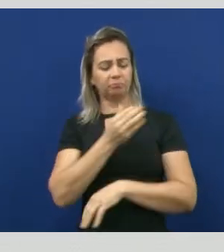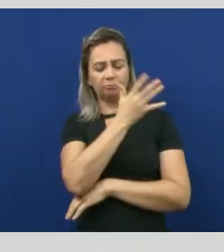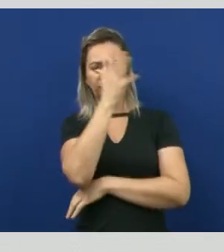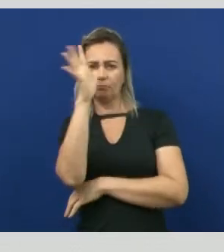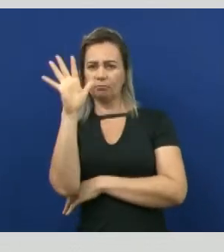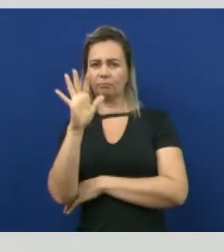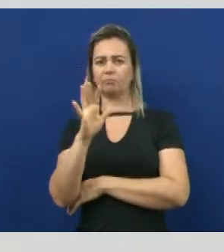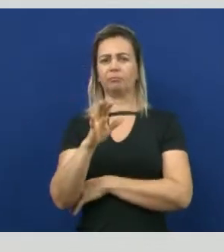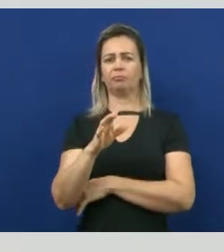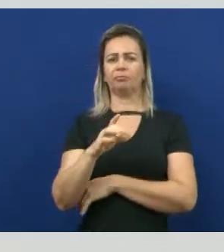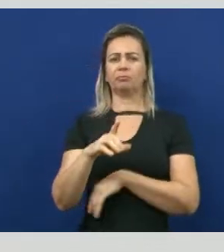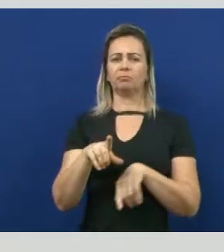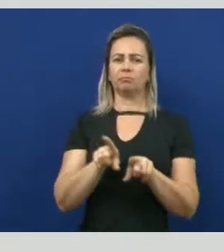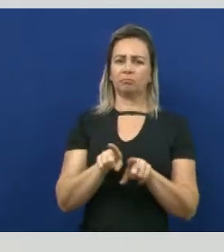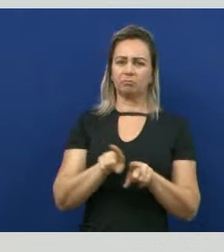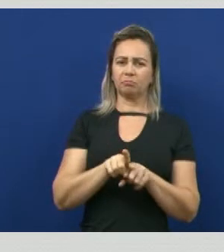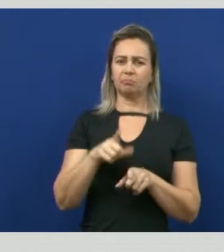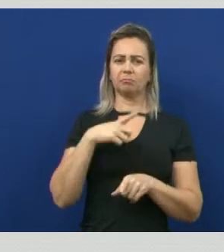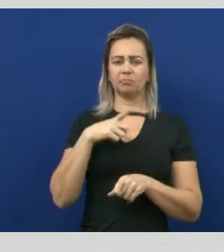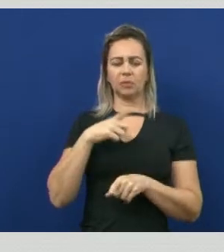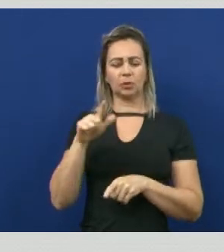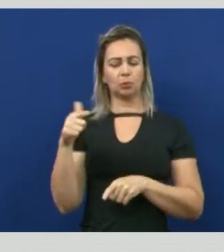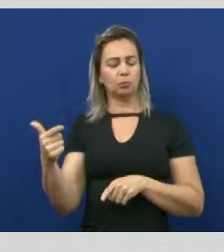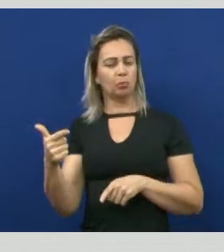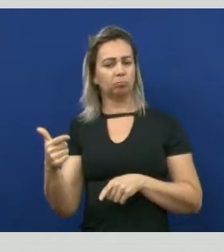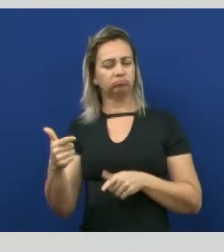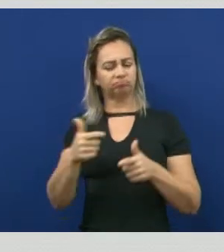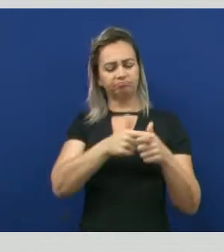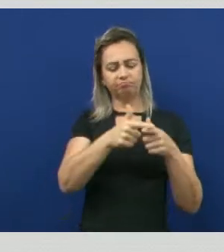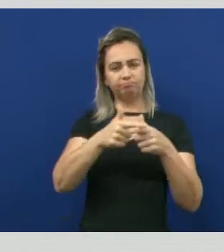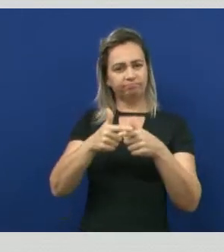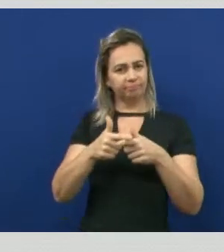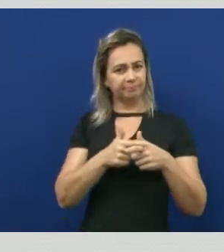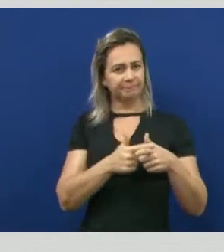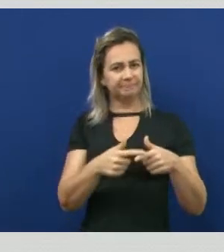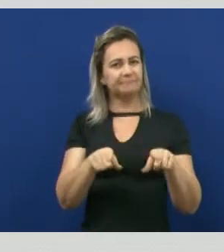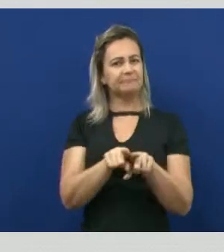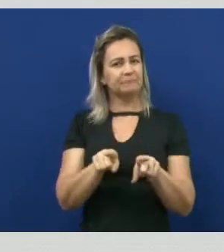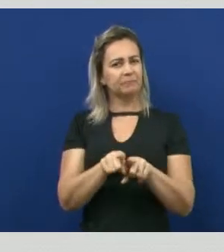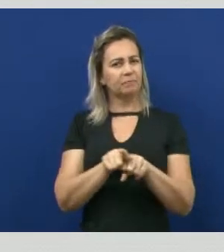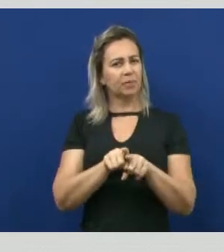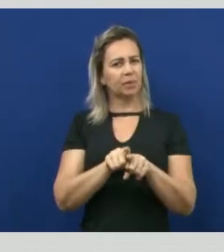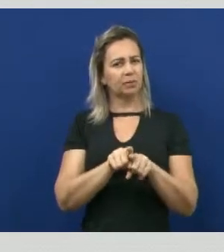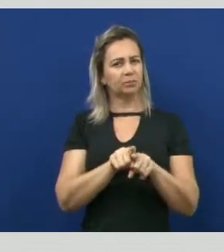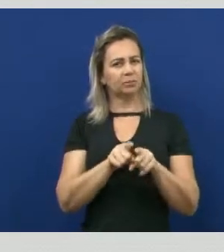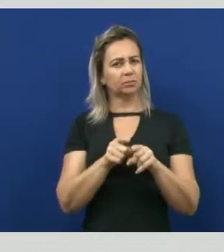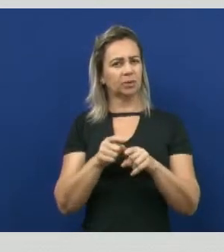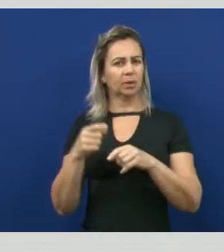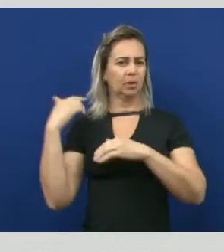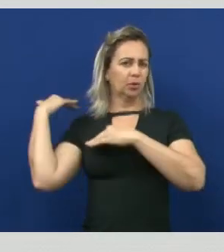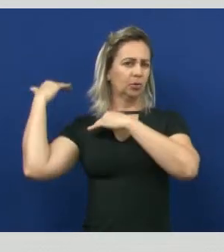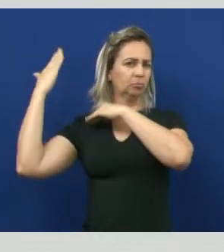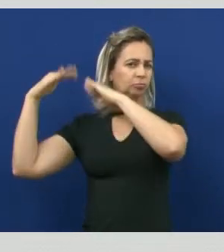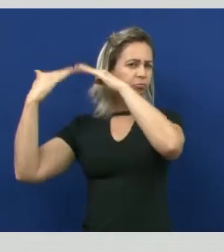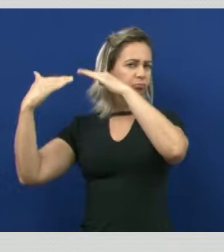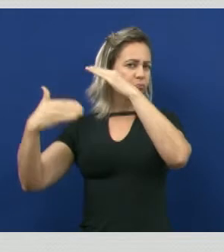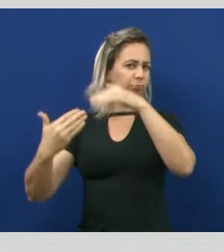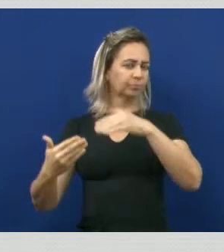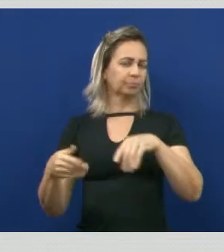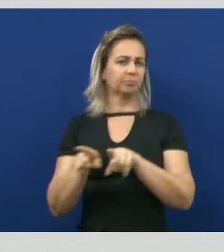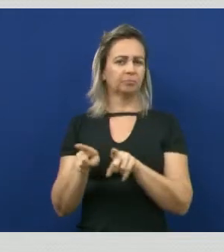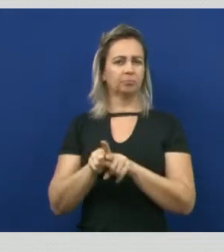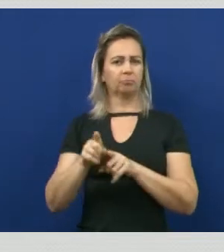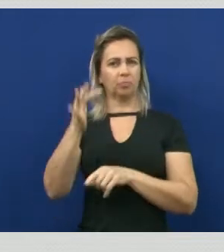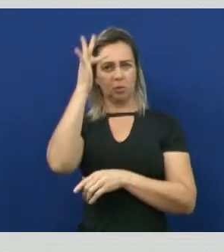natureza. Então nós temos um outro problema aí, né? Nós temos um retrocesso no processo. Tudo se explica através da